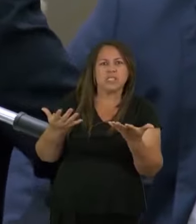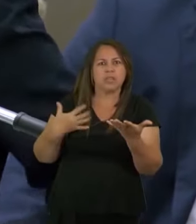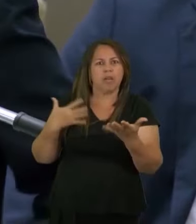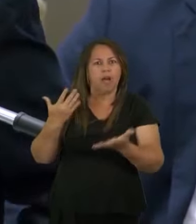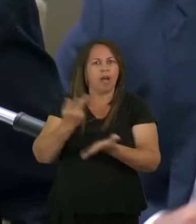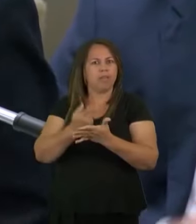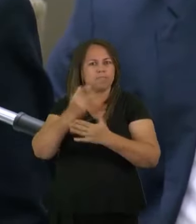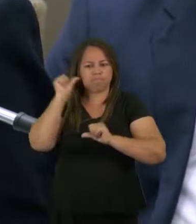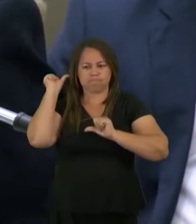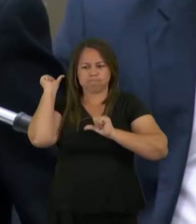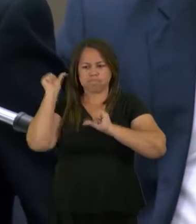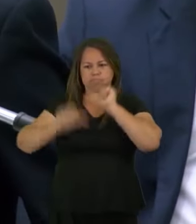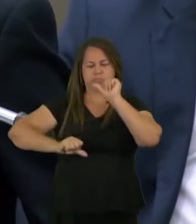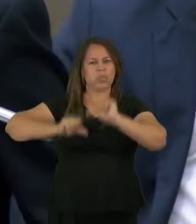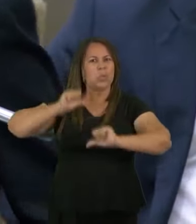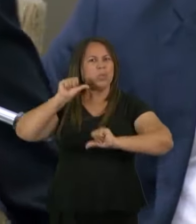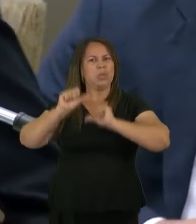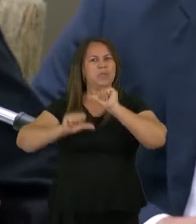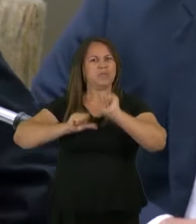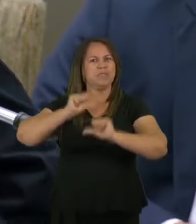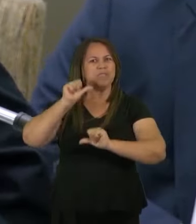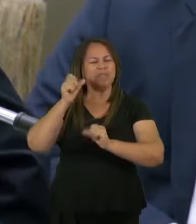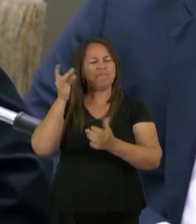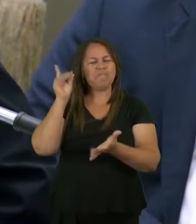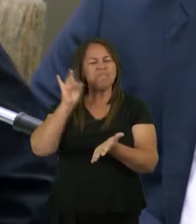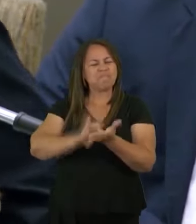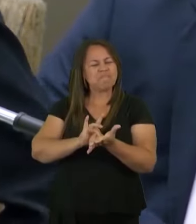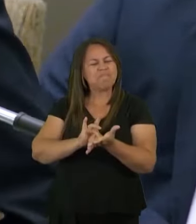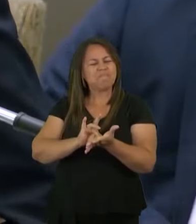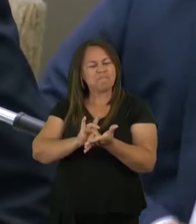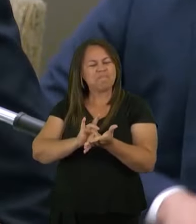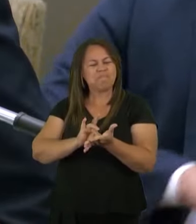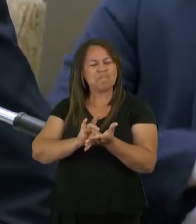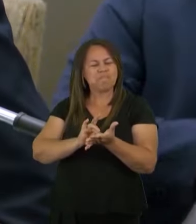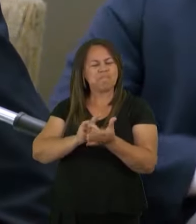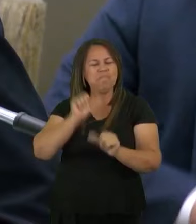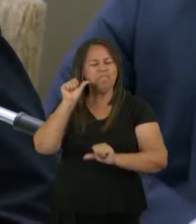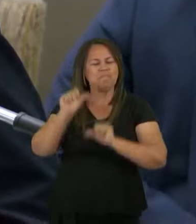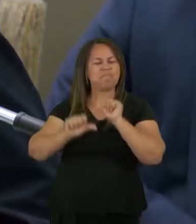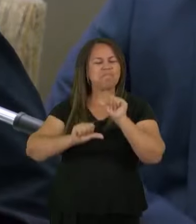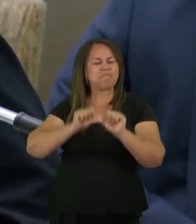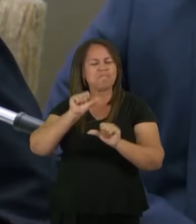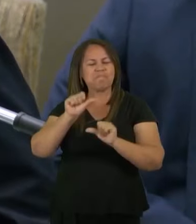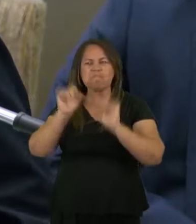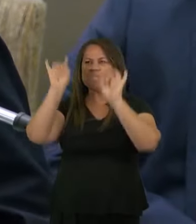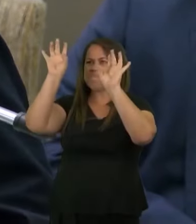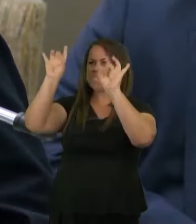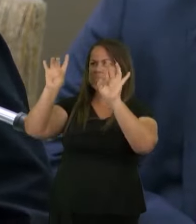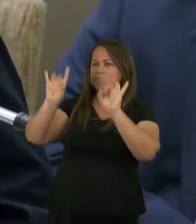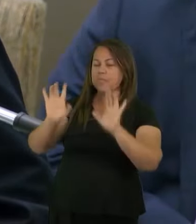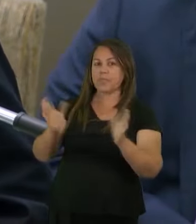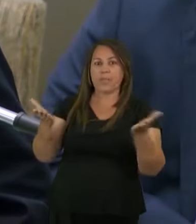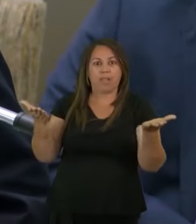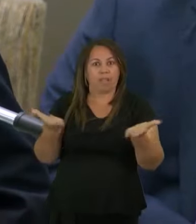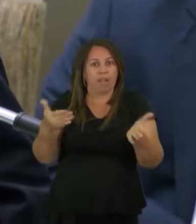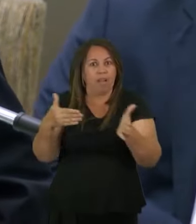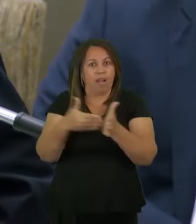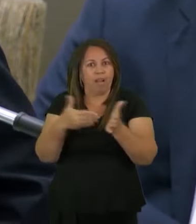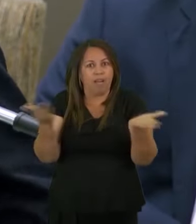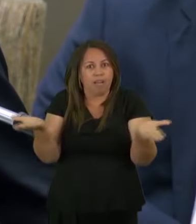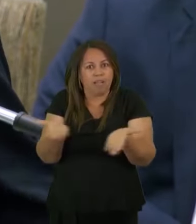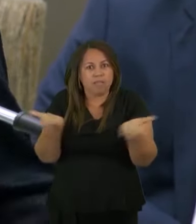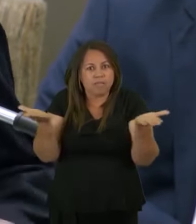multidão e tiveram a sua vida marcada de forma especial, que até hoje a